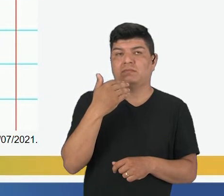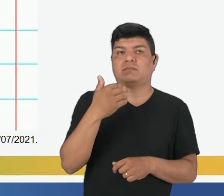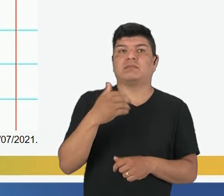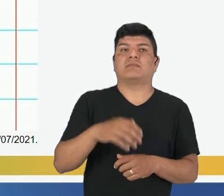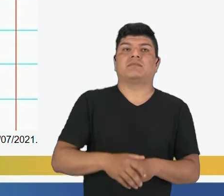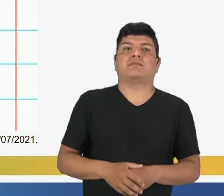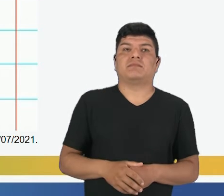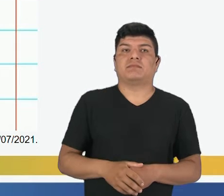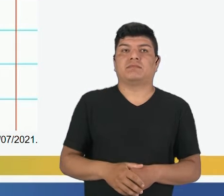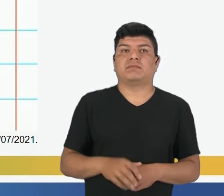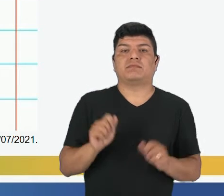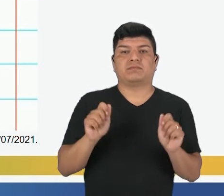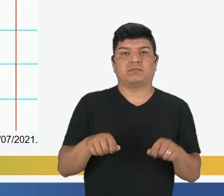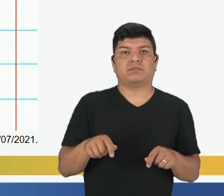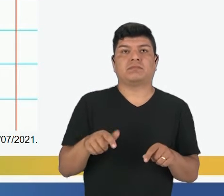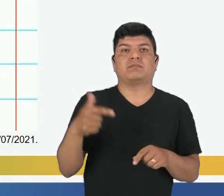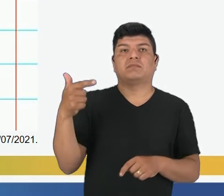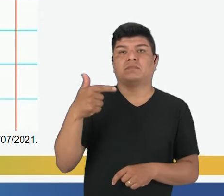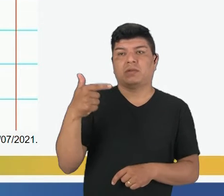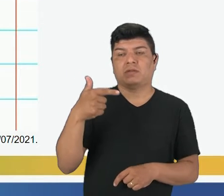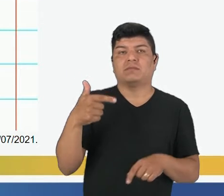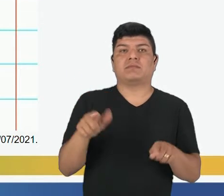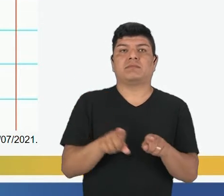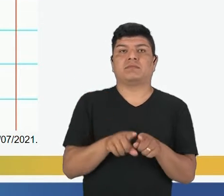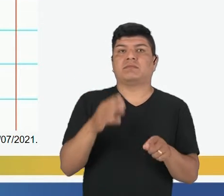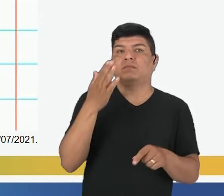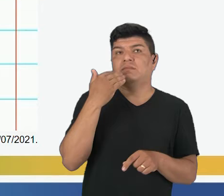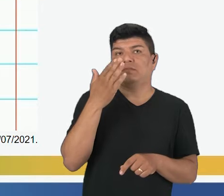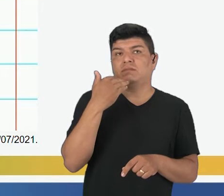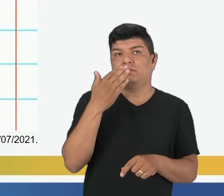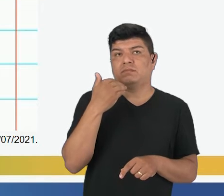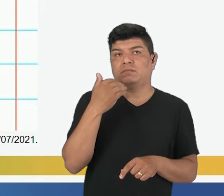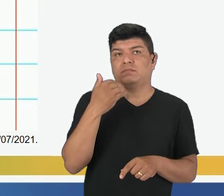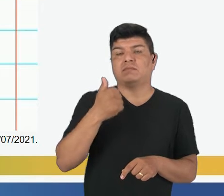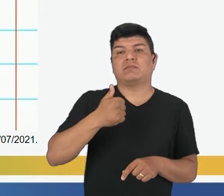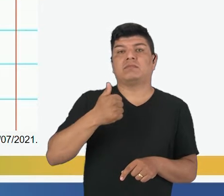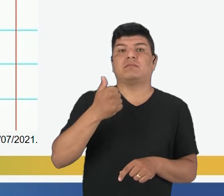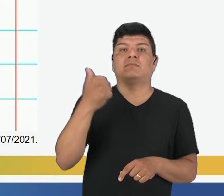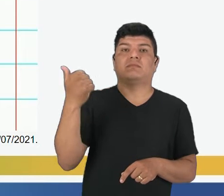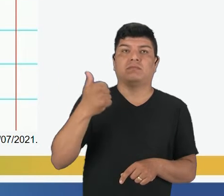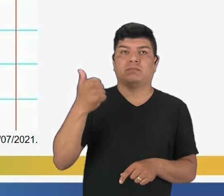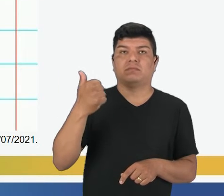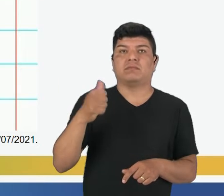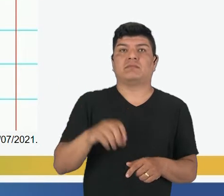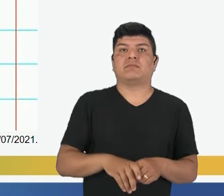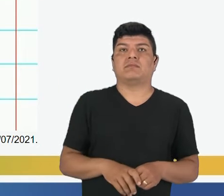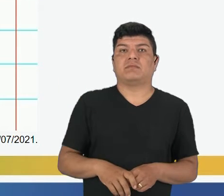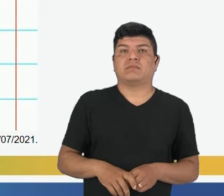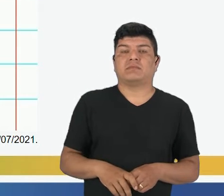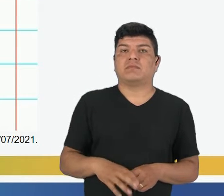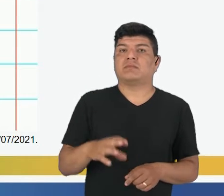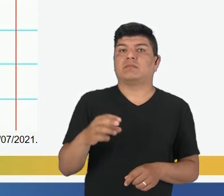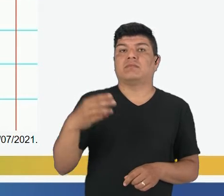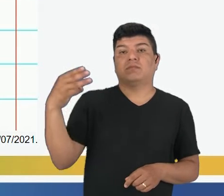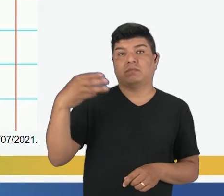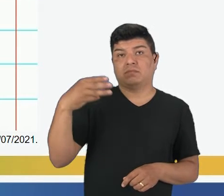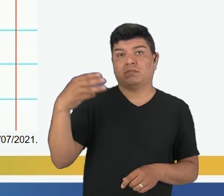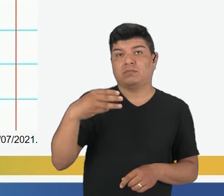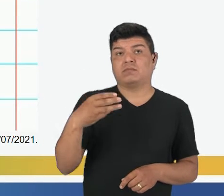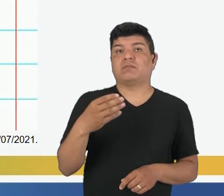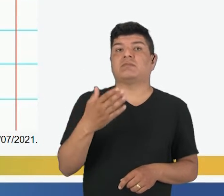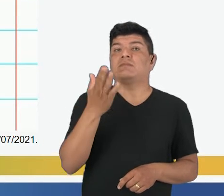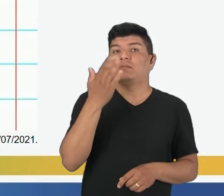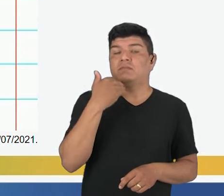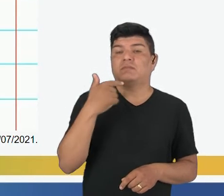produtores, consumidores secundários, que se alimentam dos primários, consumidores terciários, que